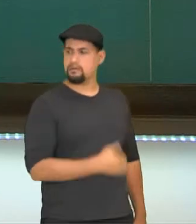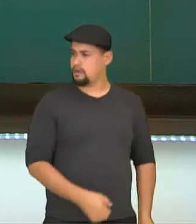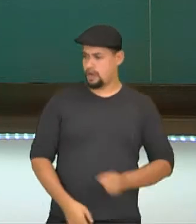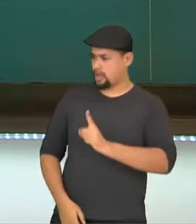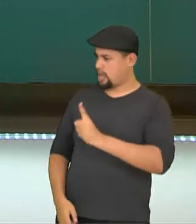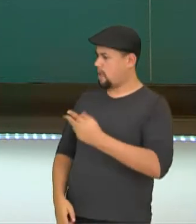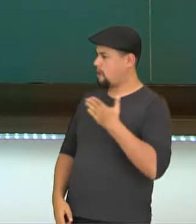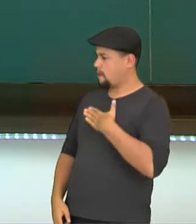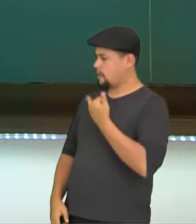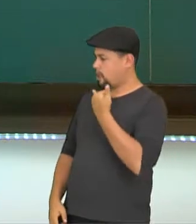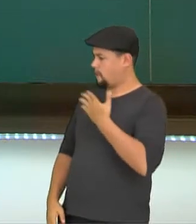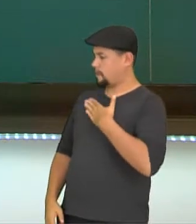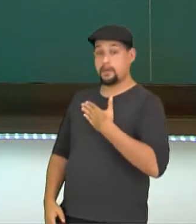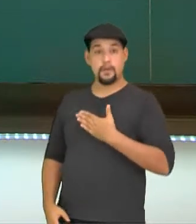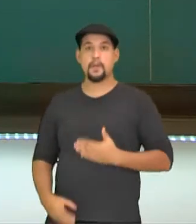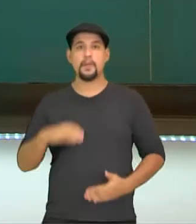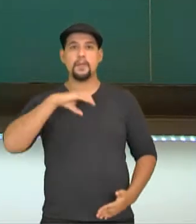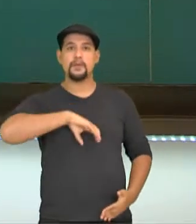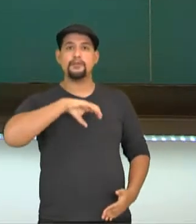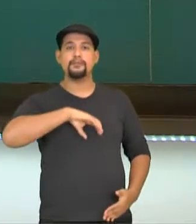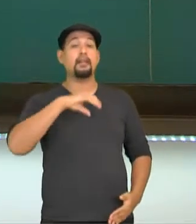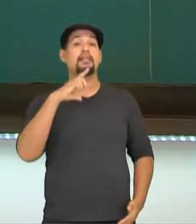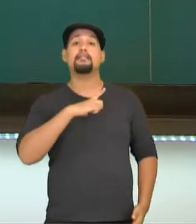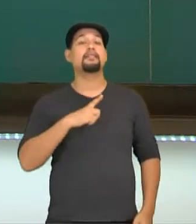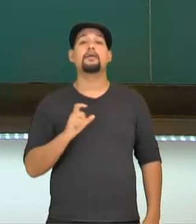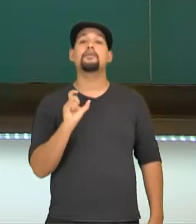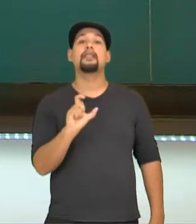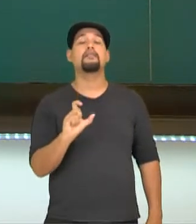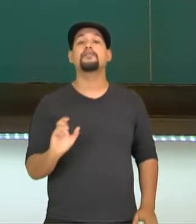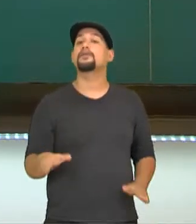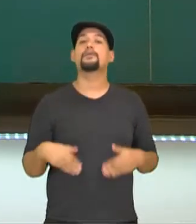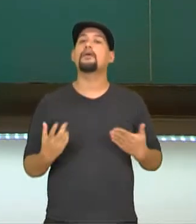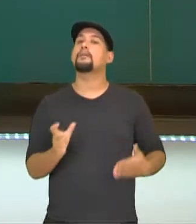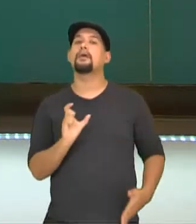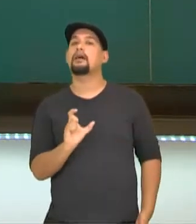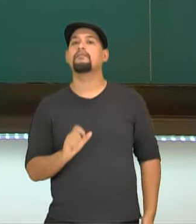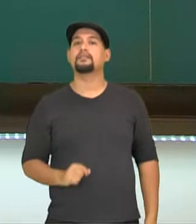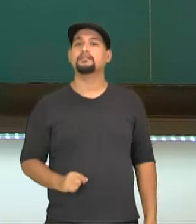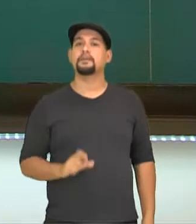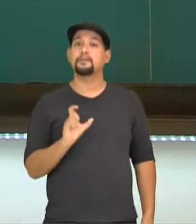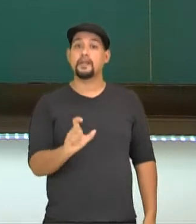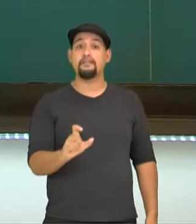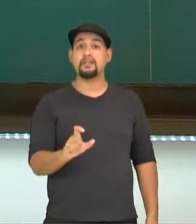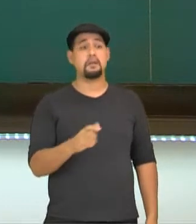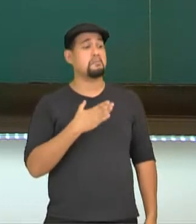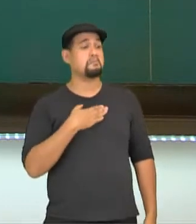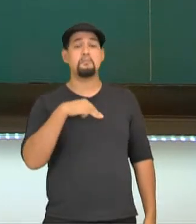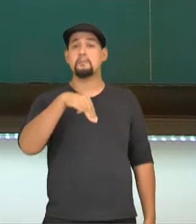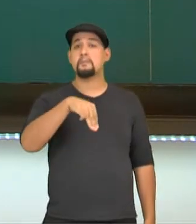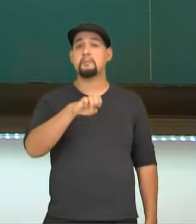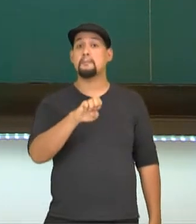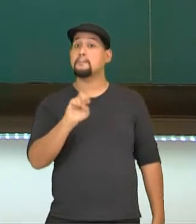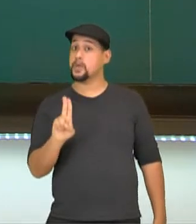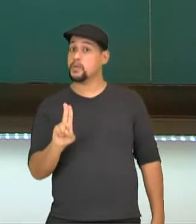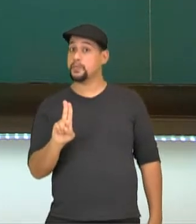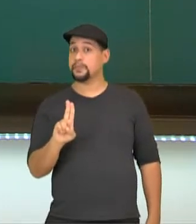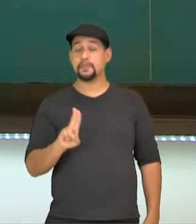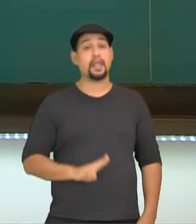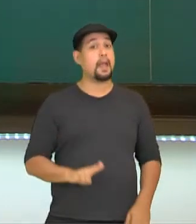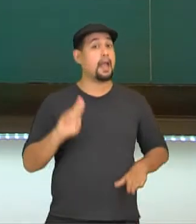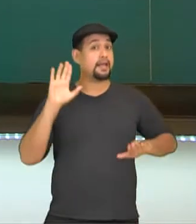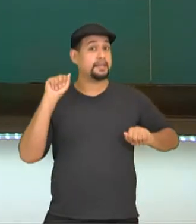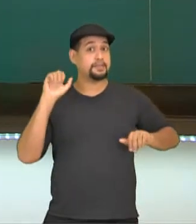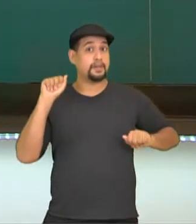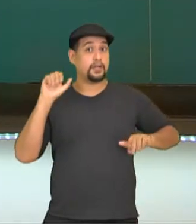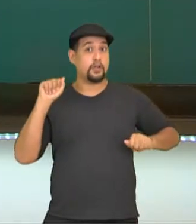não, é meu. Em língua portuguesa, nós temos apenas uma forma para dizer isso, nós dizemos é meu. Aqui não, em língua